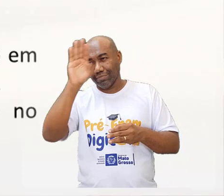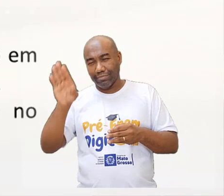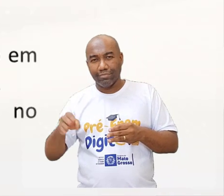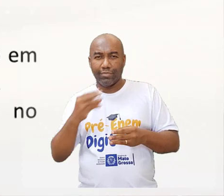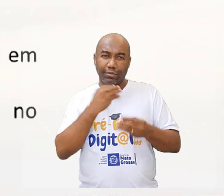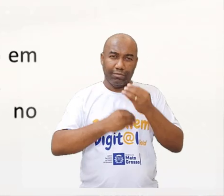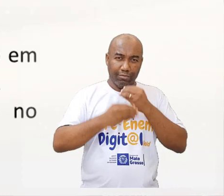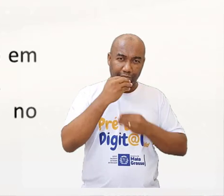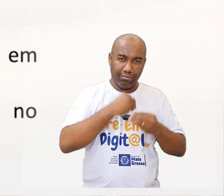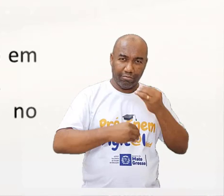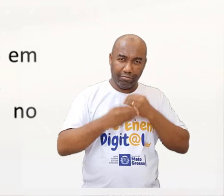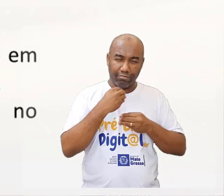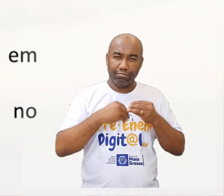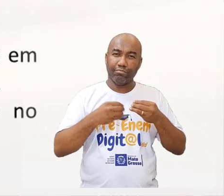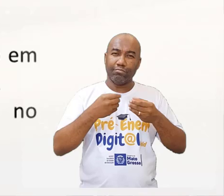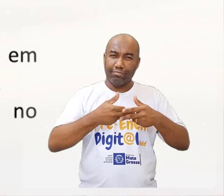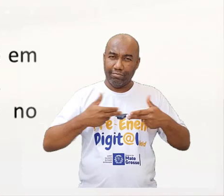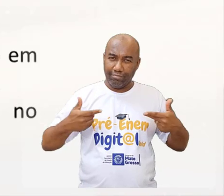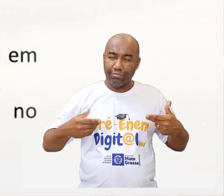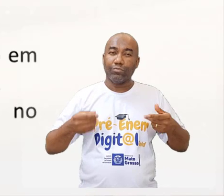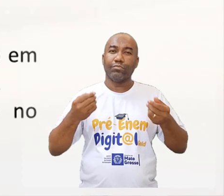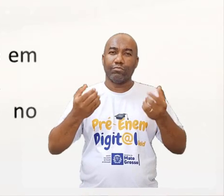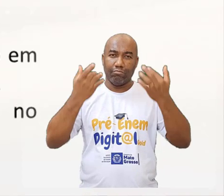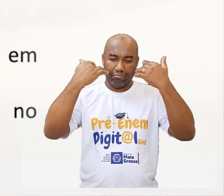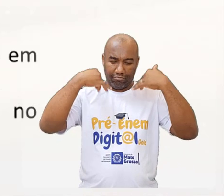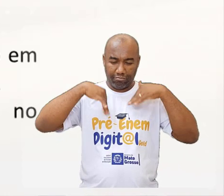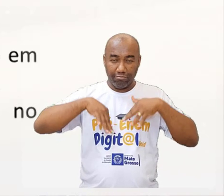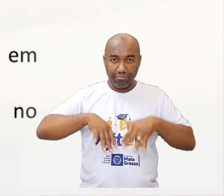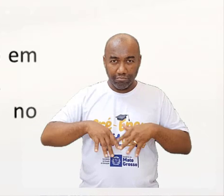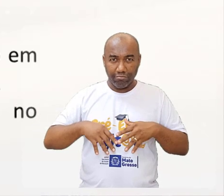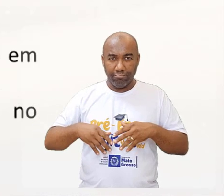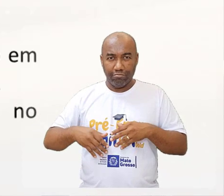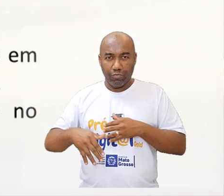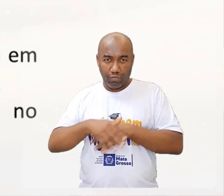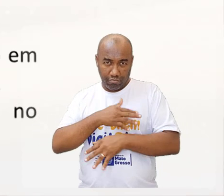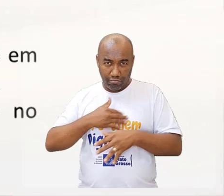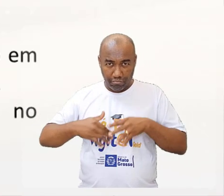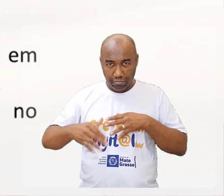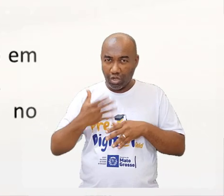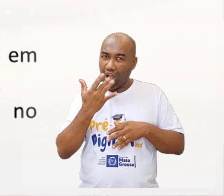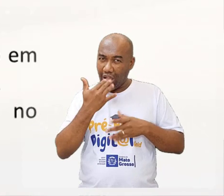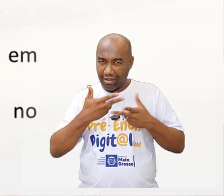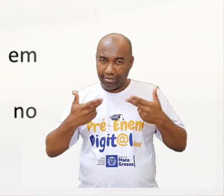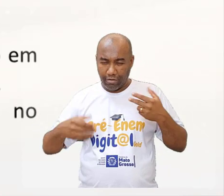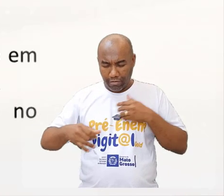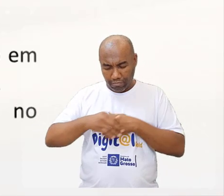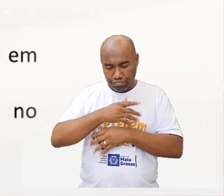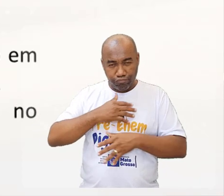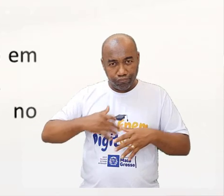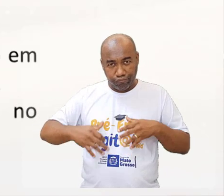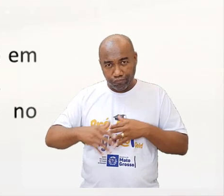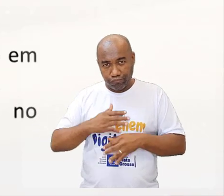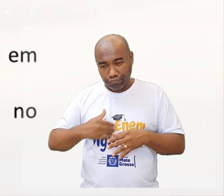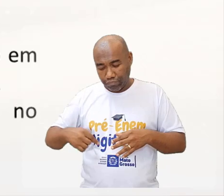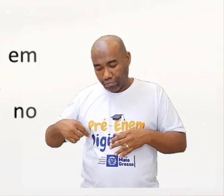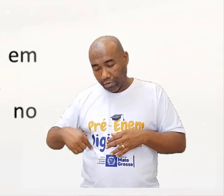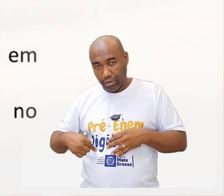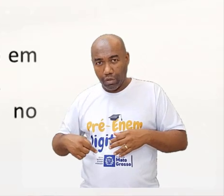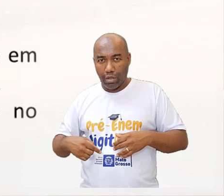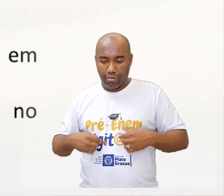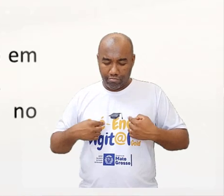corpo grande quantidade de carboidrato. Esse carboidrato vai ser